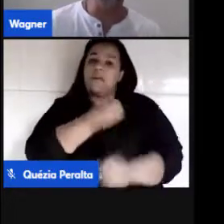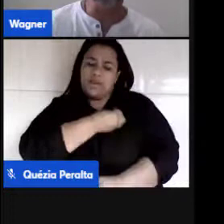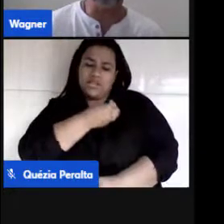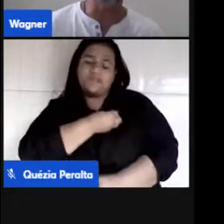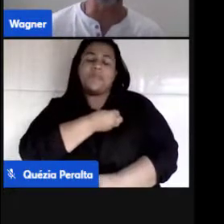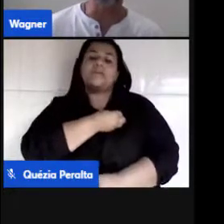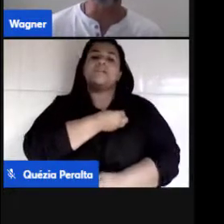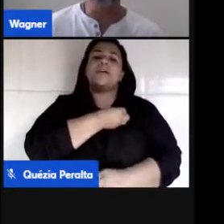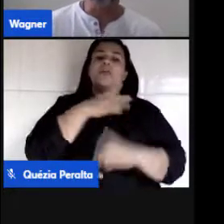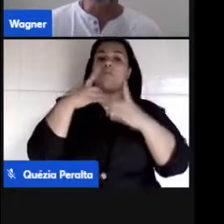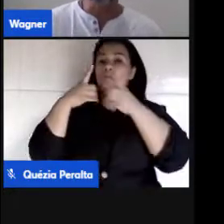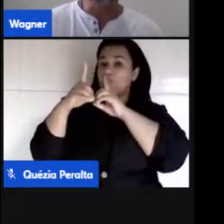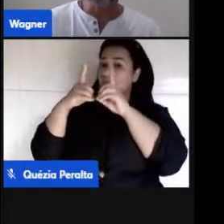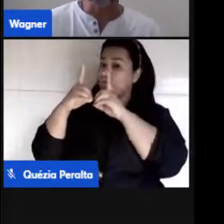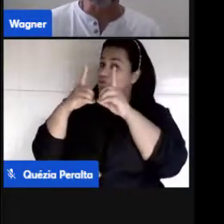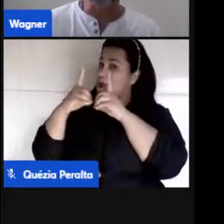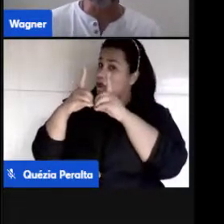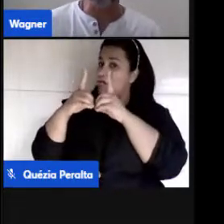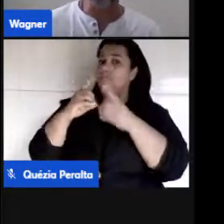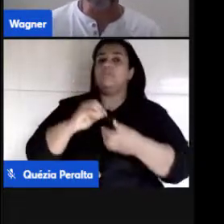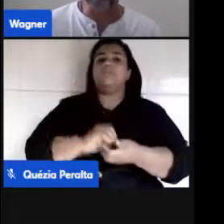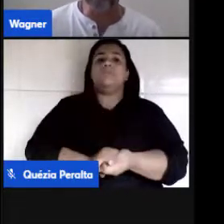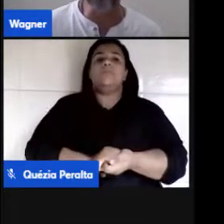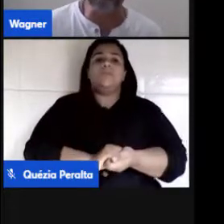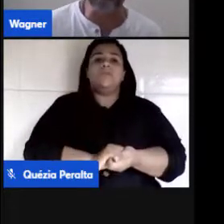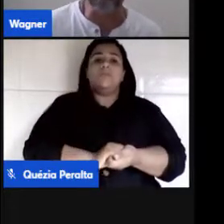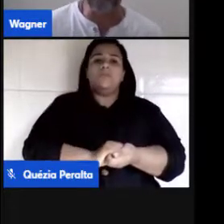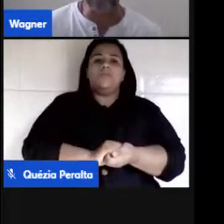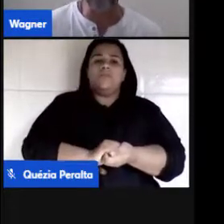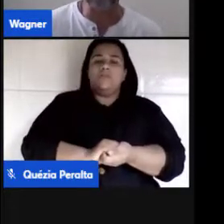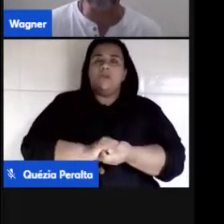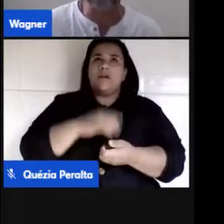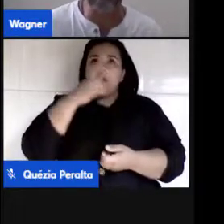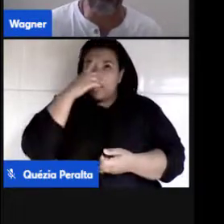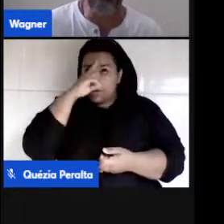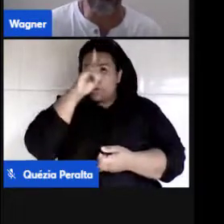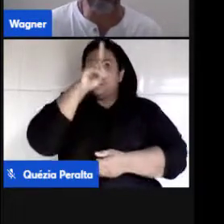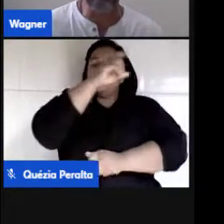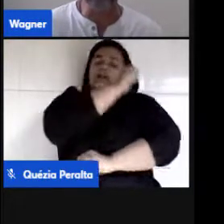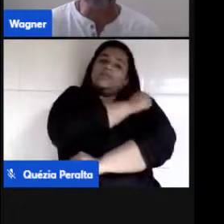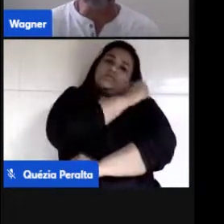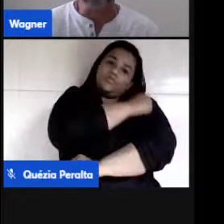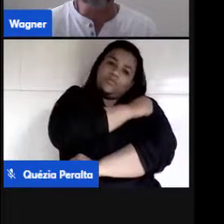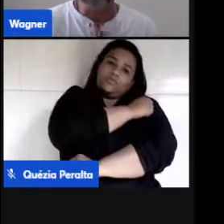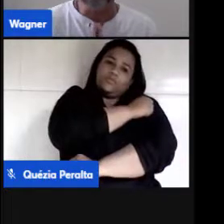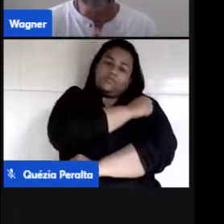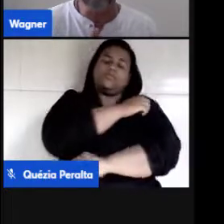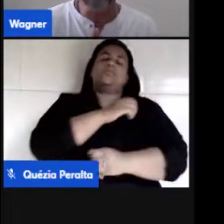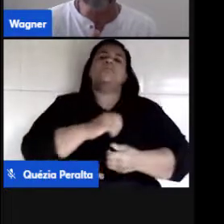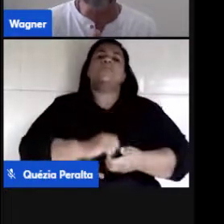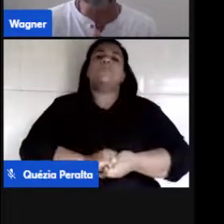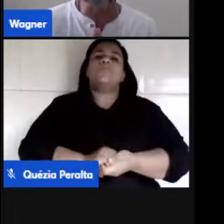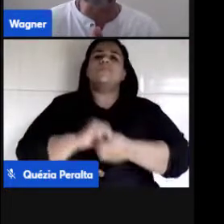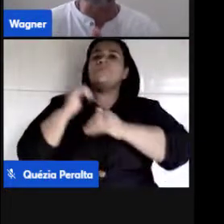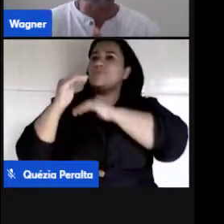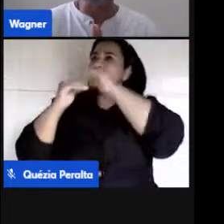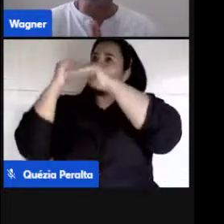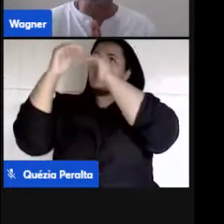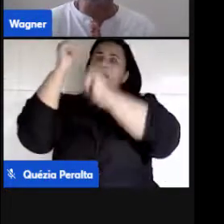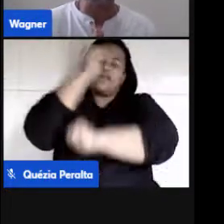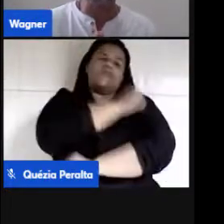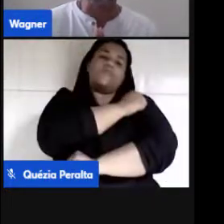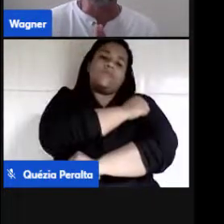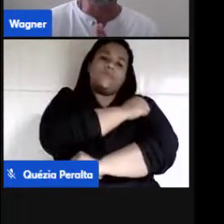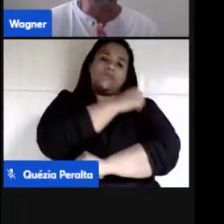o diálogo, né? A criticidade que o aluno tem, a observação que ele tem. E é muito importante